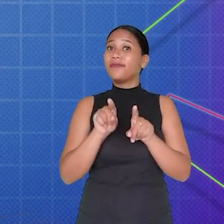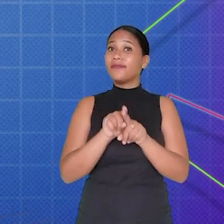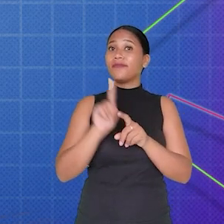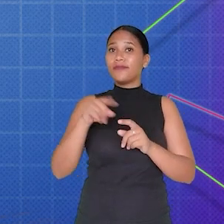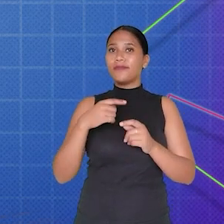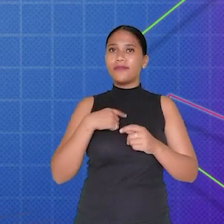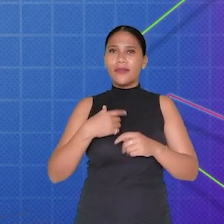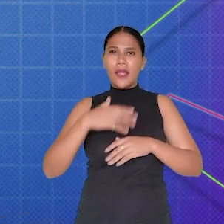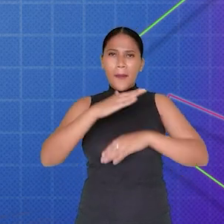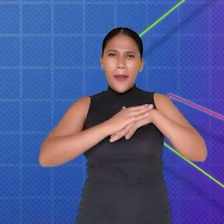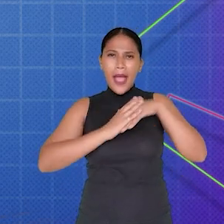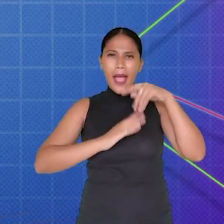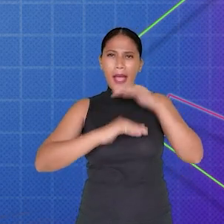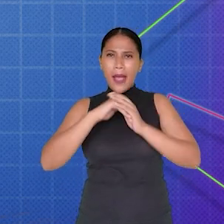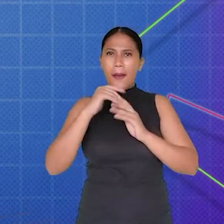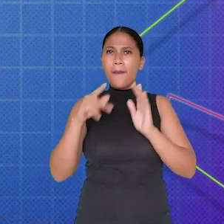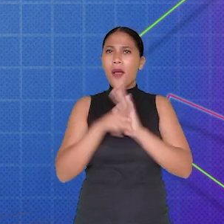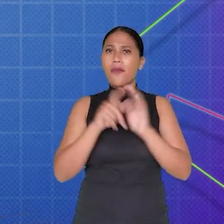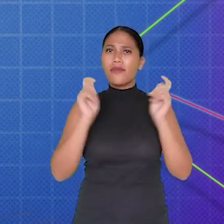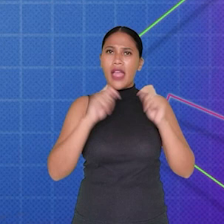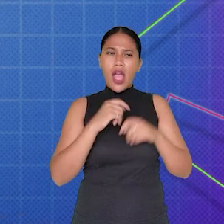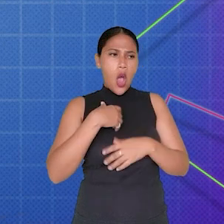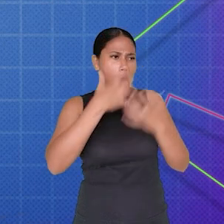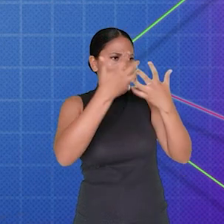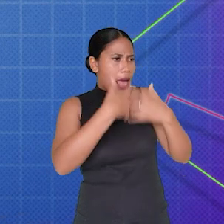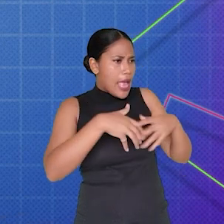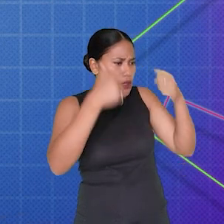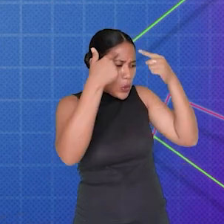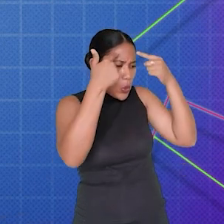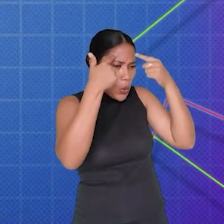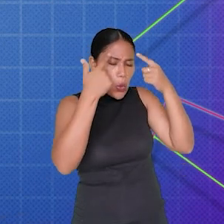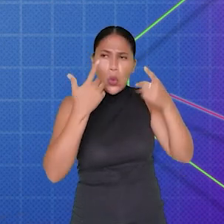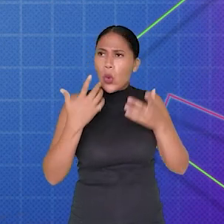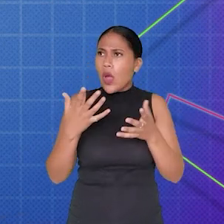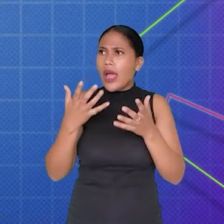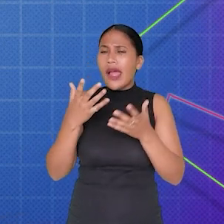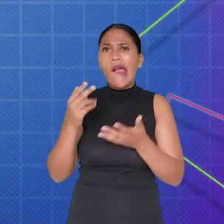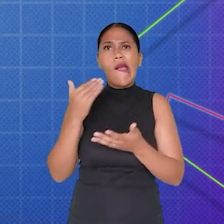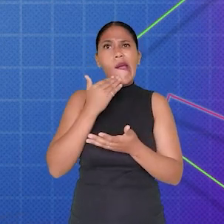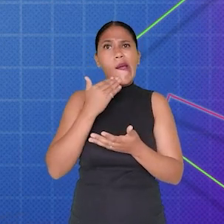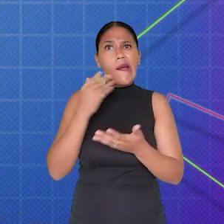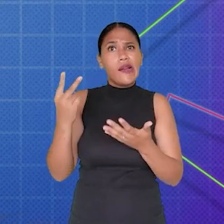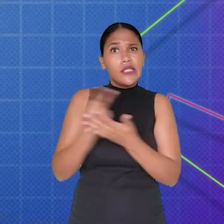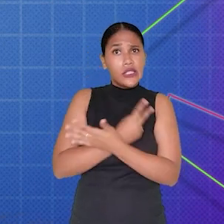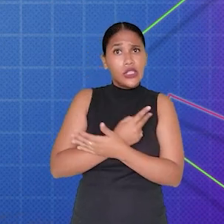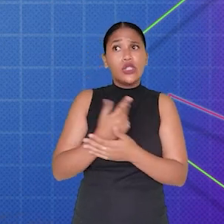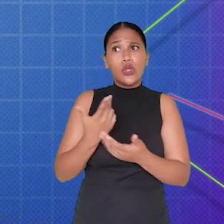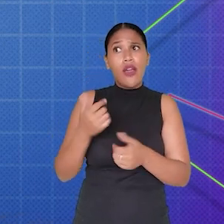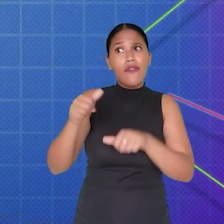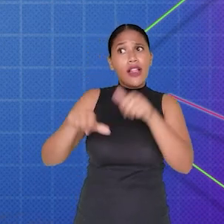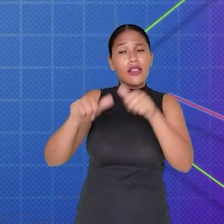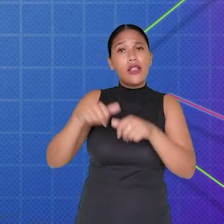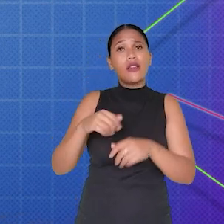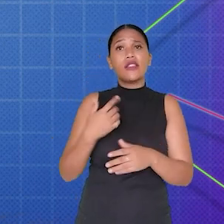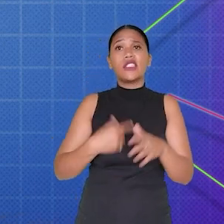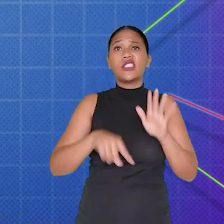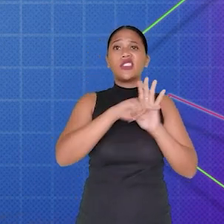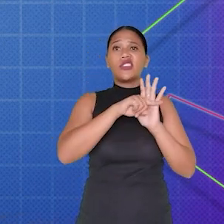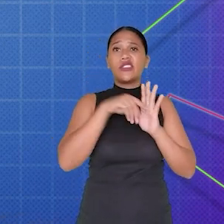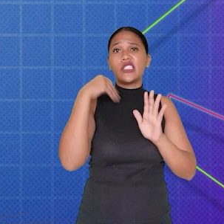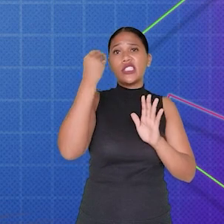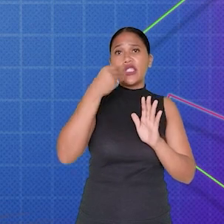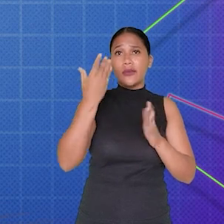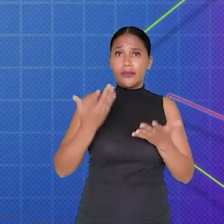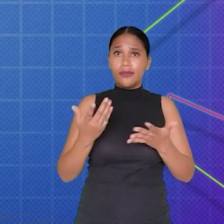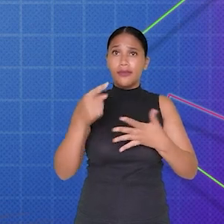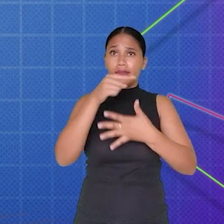experientes. Além disso, a medição de habilidade do jogador pode ser complexa e pode levar a erros de avaliação, o que pode afetar negativamente a